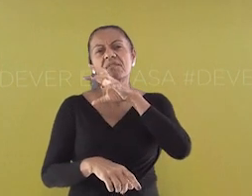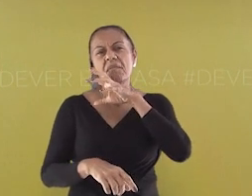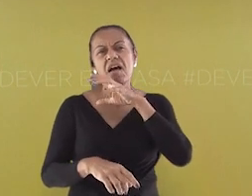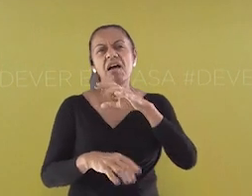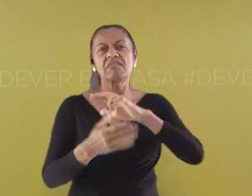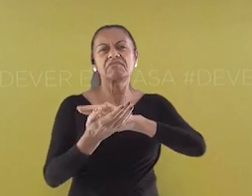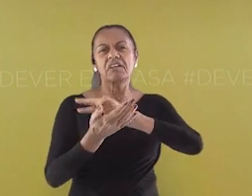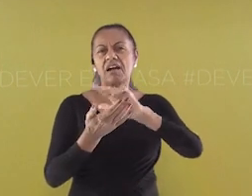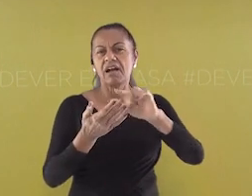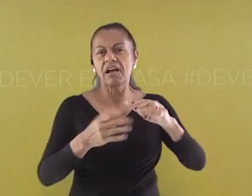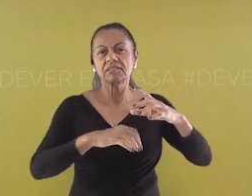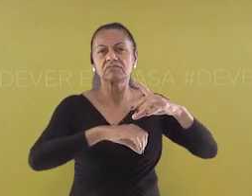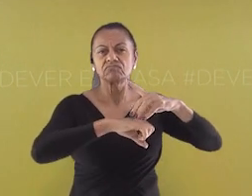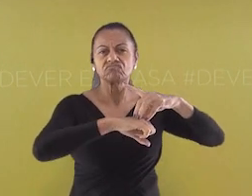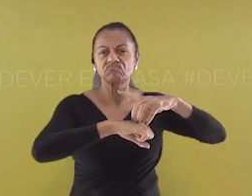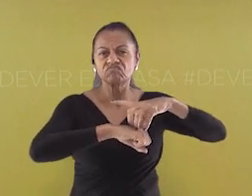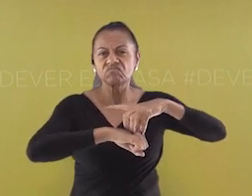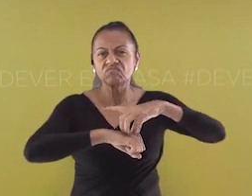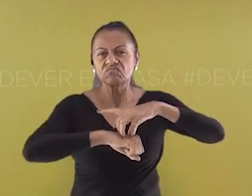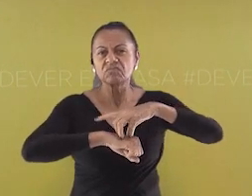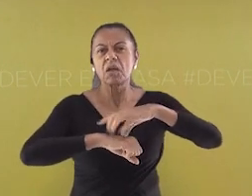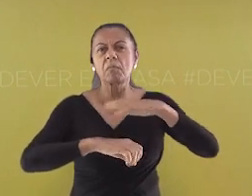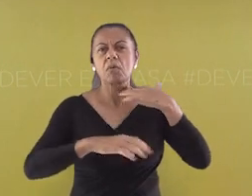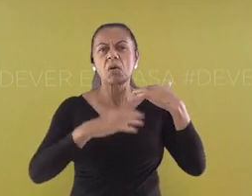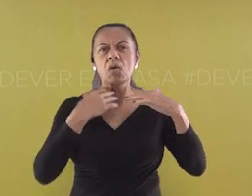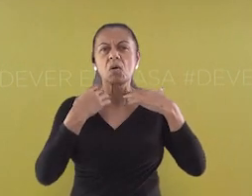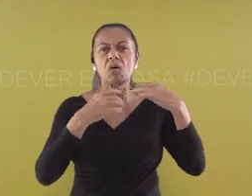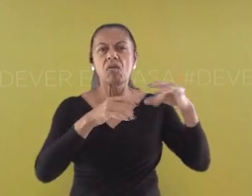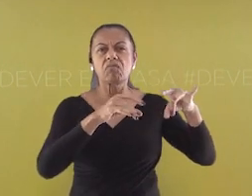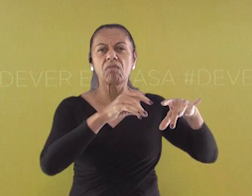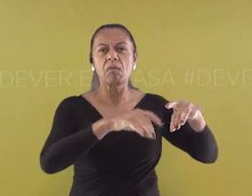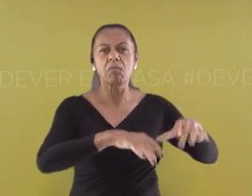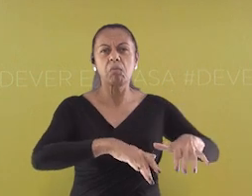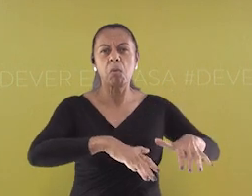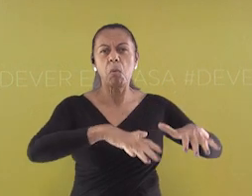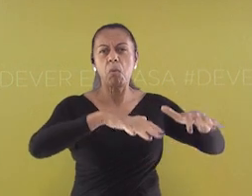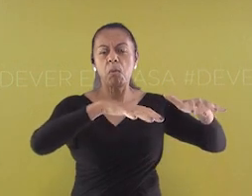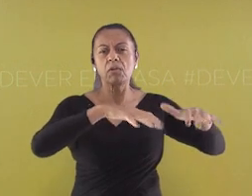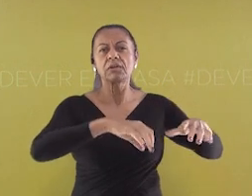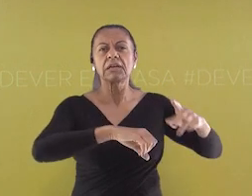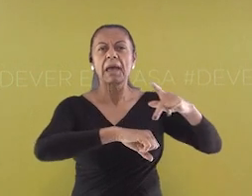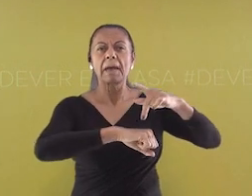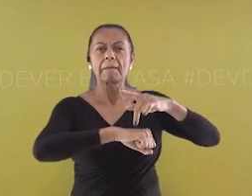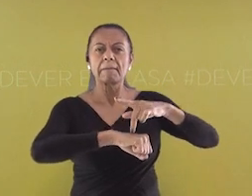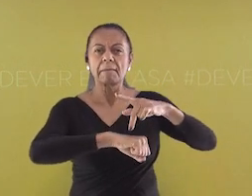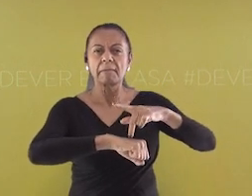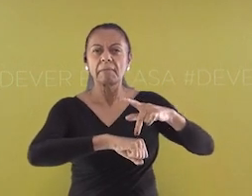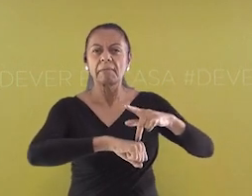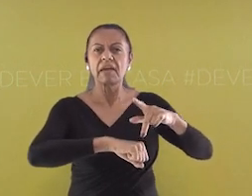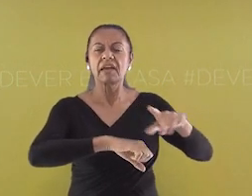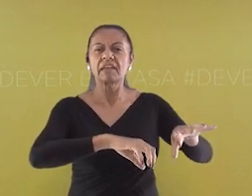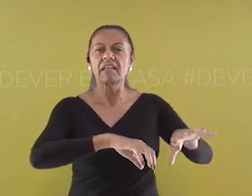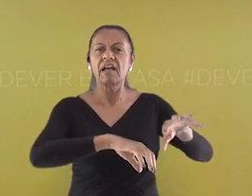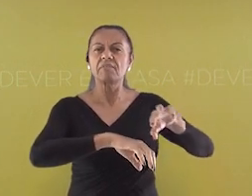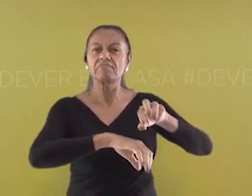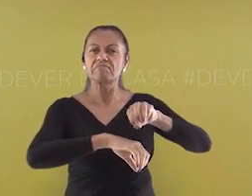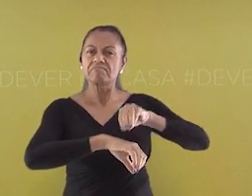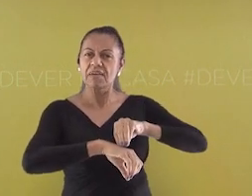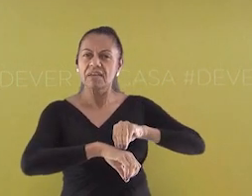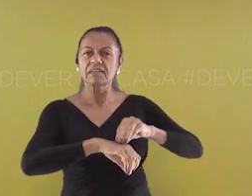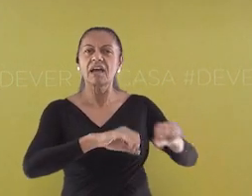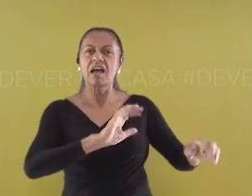foram provavelmente soterrados na mesma época. E por sorte, todas essas formas de vida que já